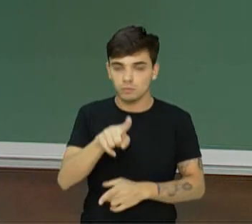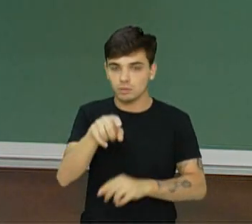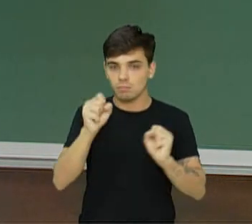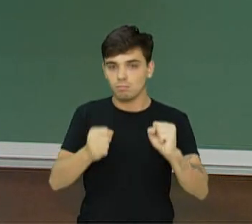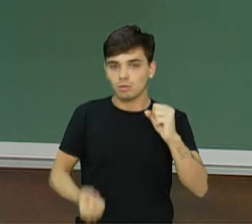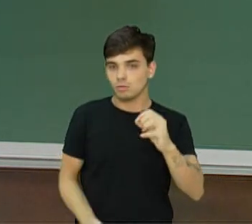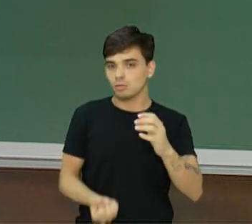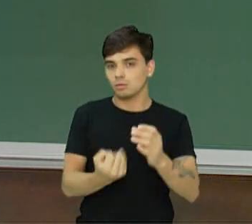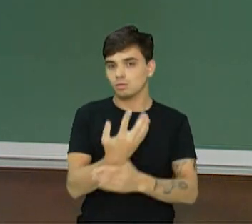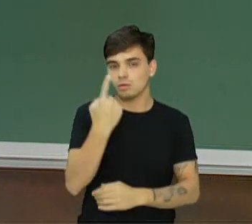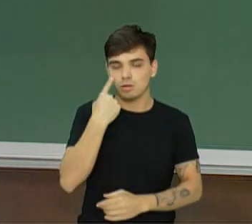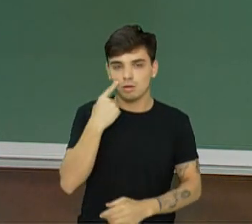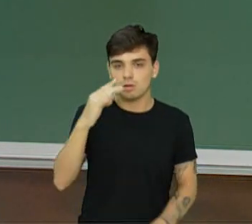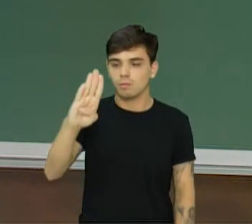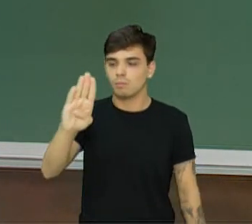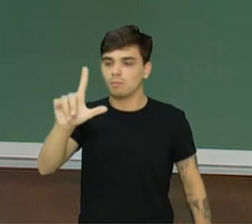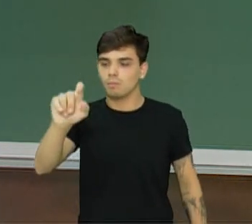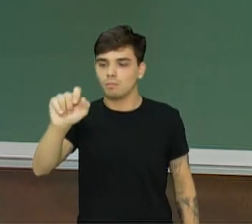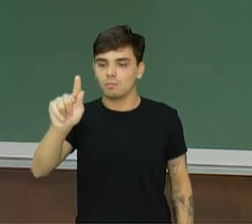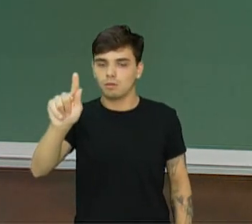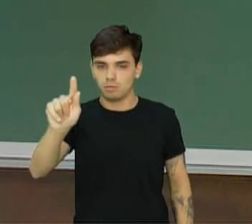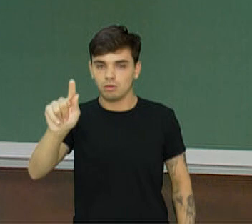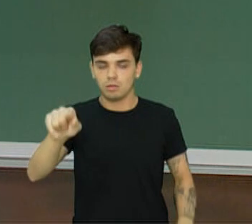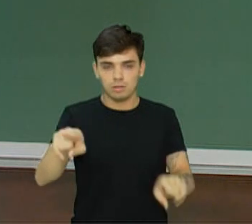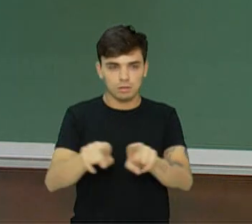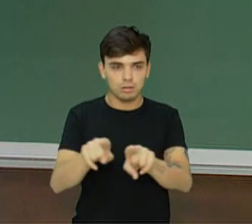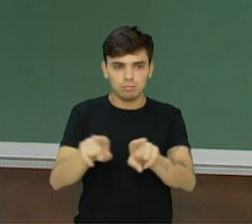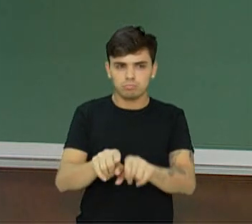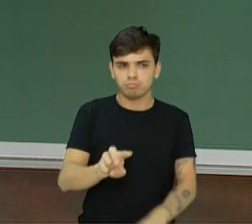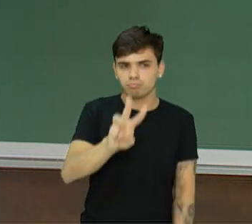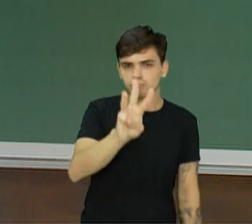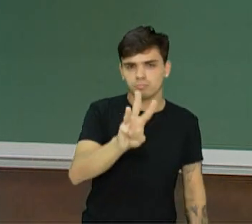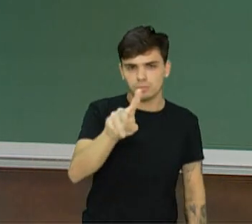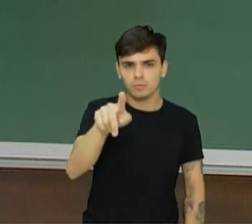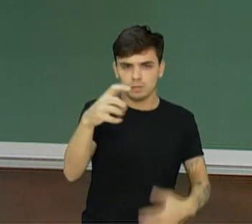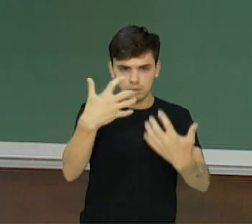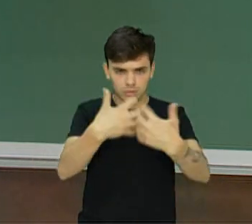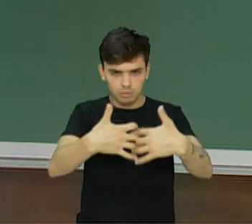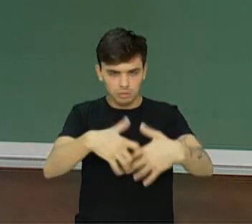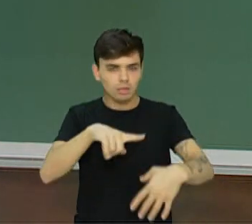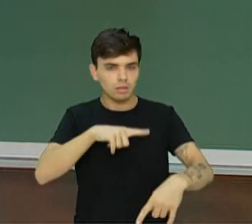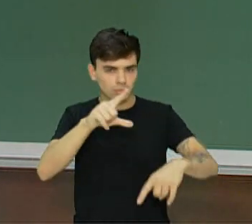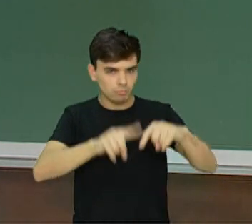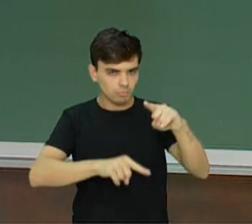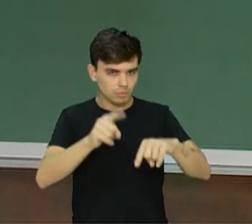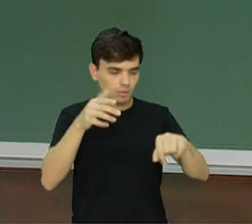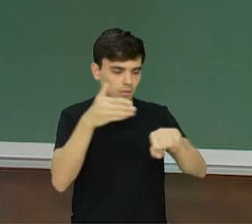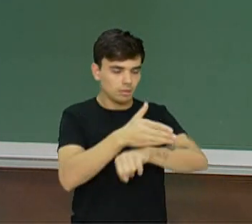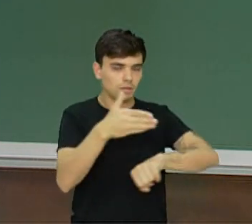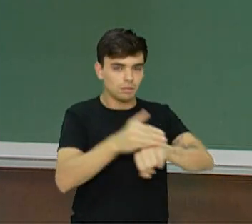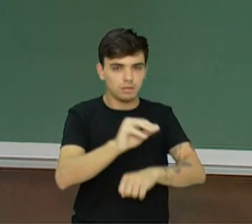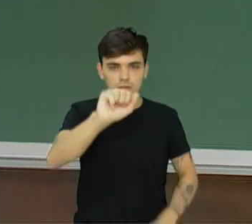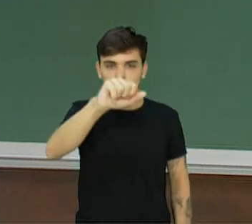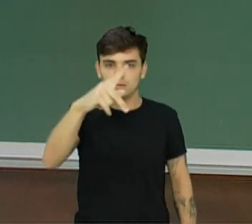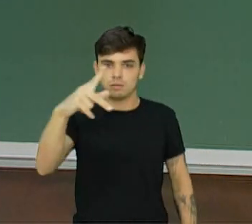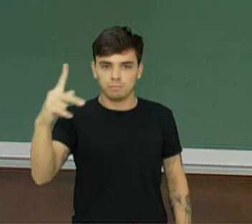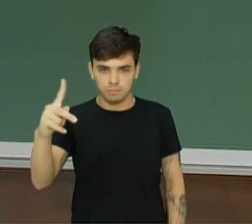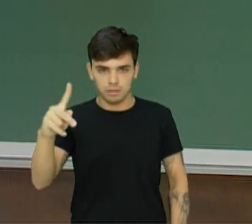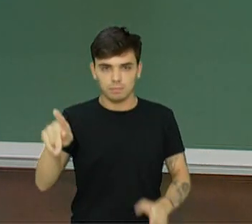criar um blog pelo Google Sites, todas essas ferramentas aqui vocês têm acesso lá nos